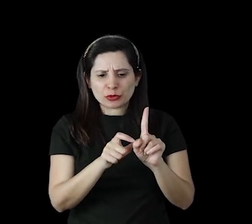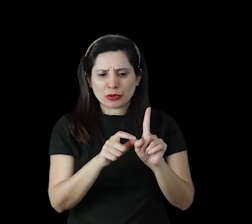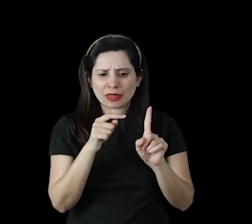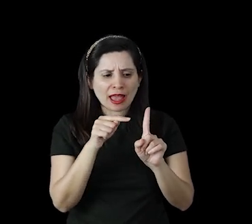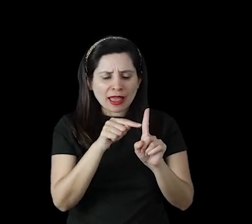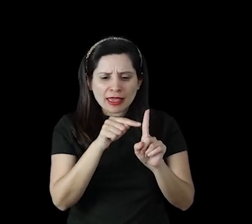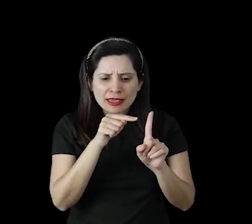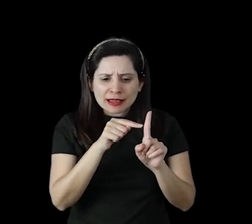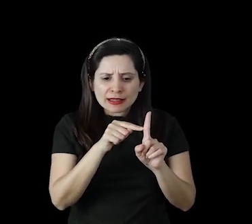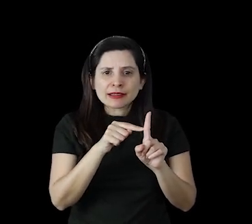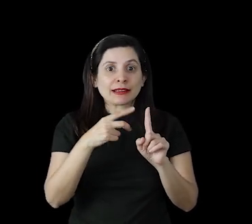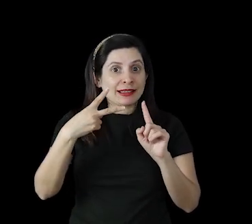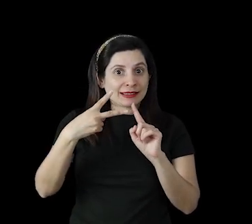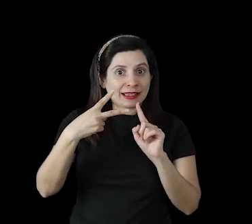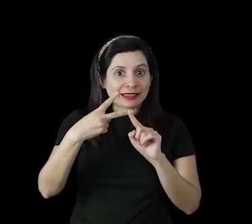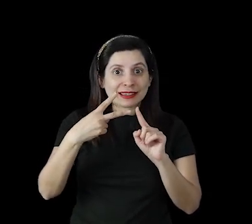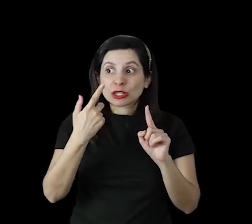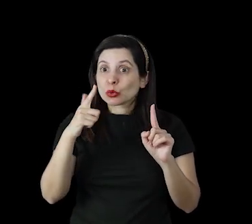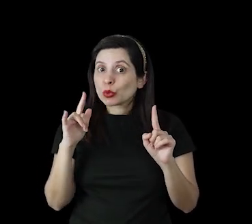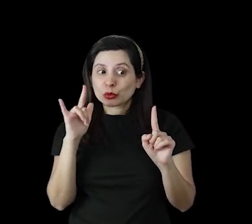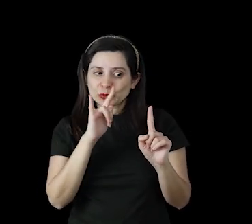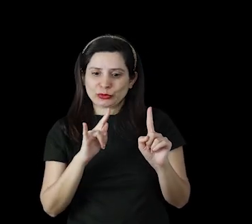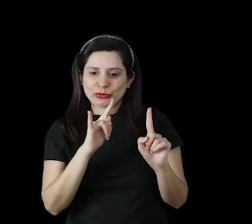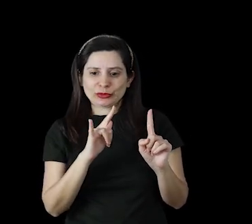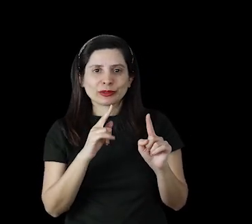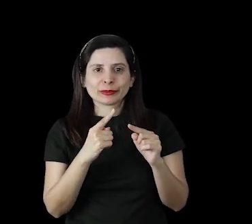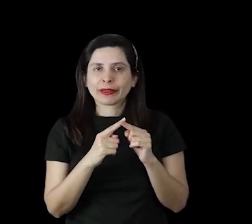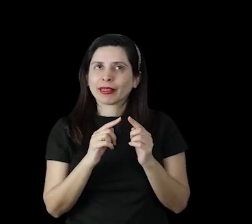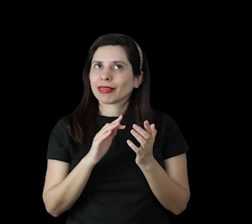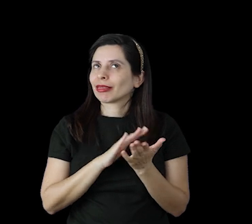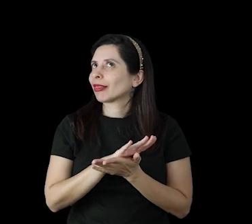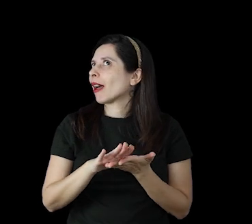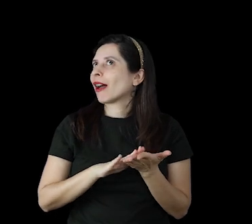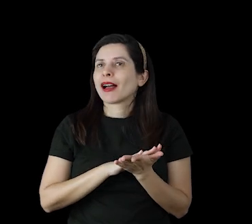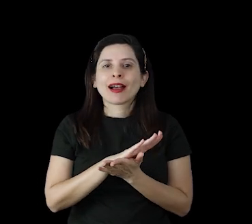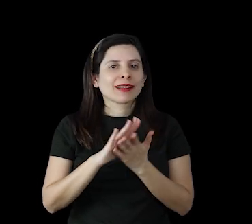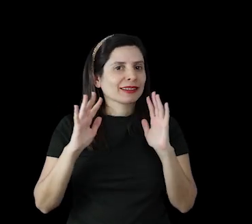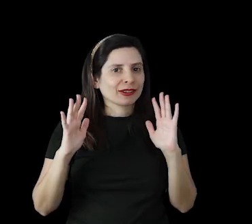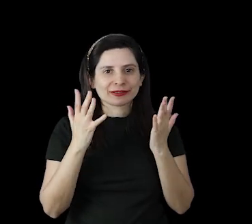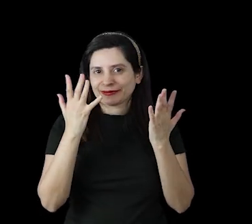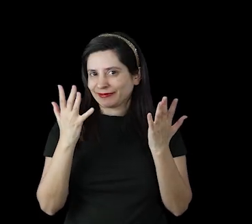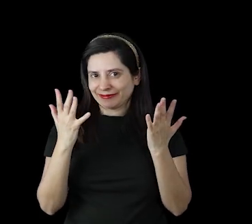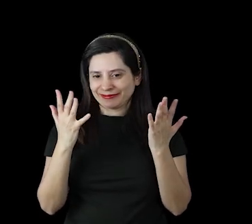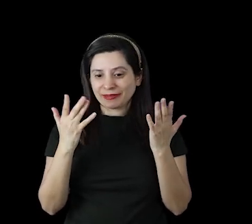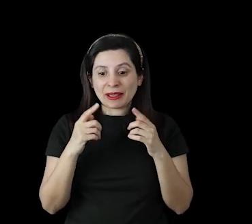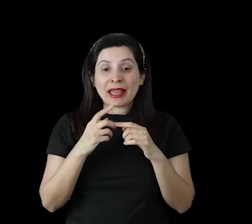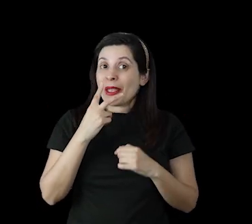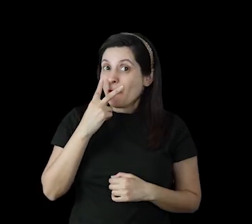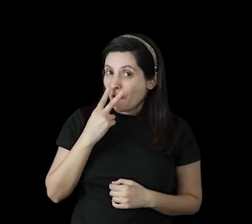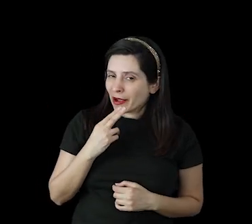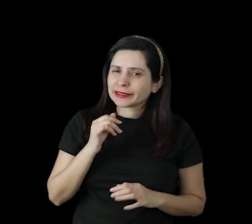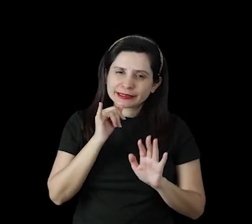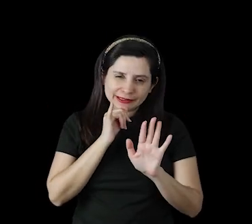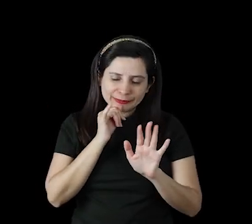reativo gostável. Por quê? Porque nada acontece, né, ele está ali só reagindo. Tanto que eu acho que,